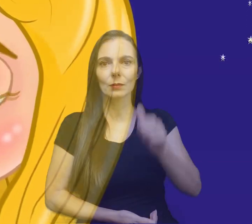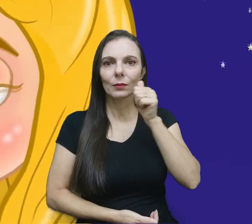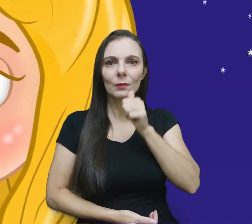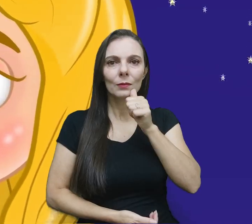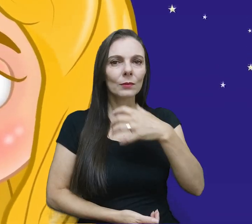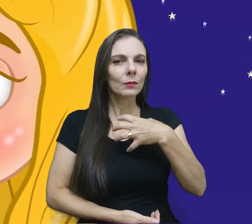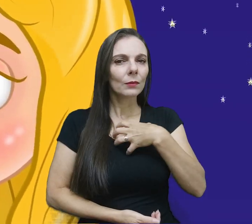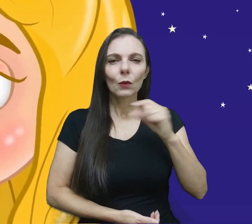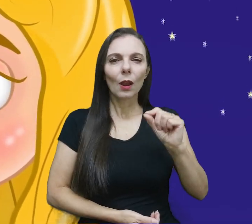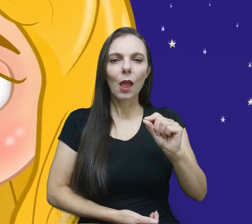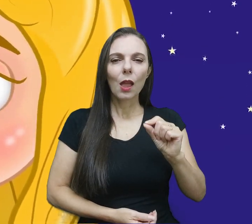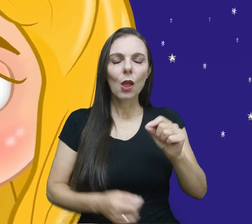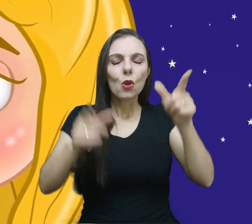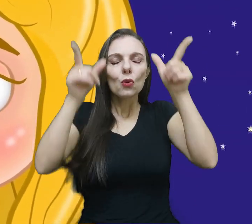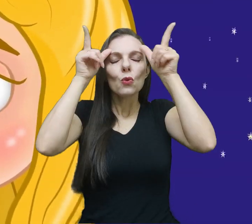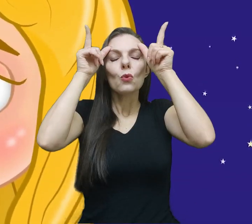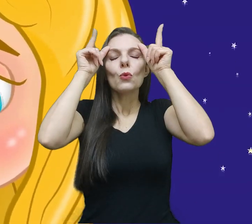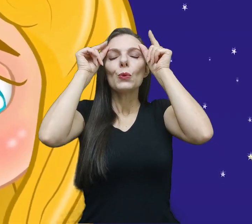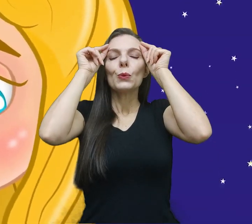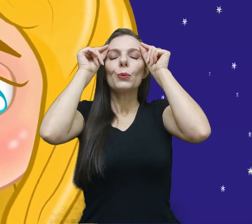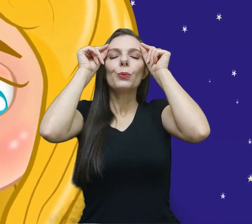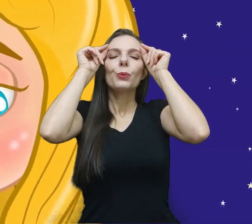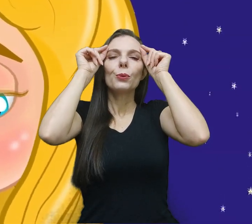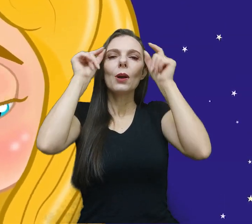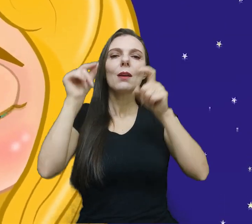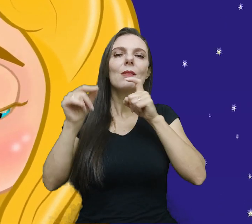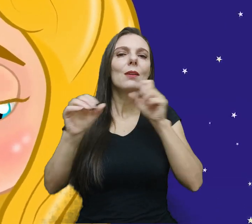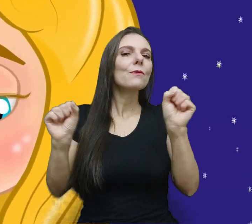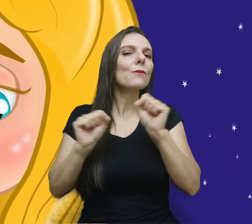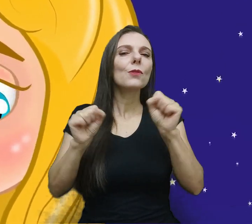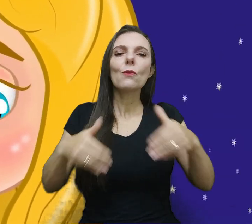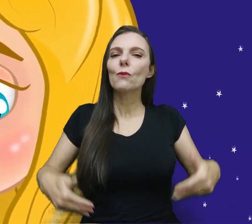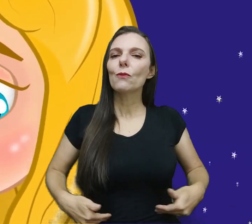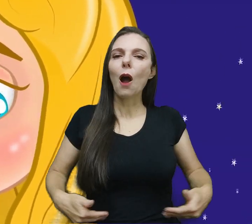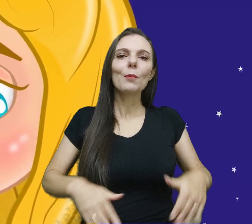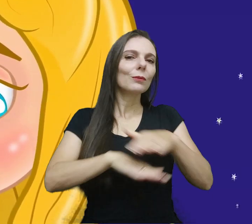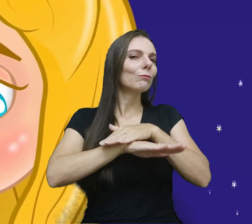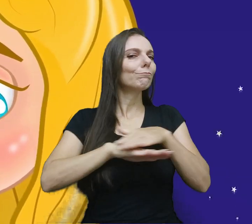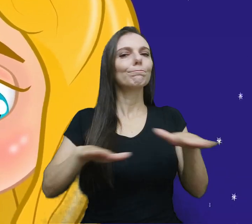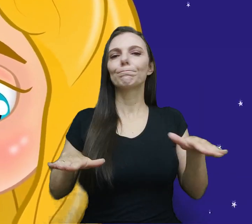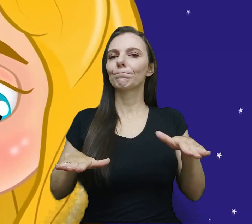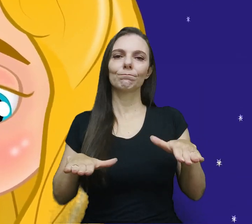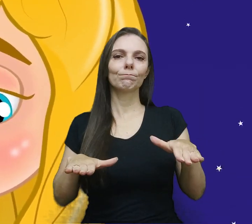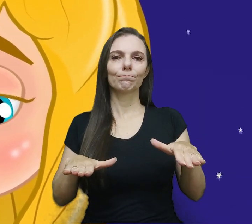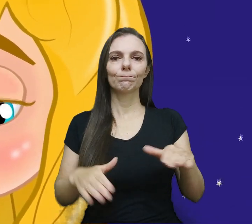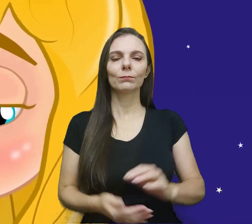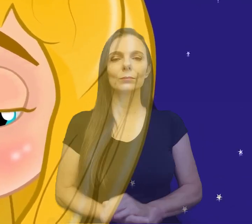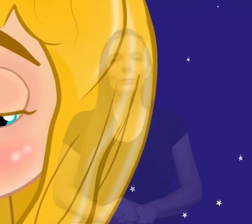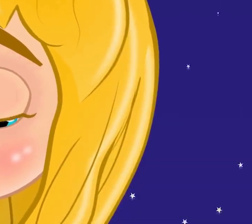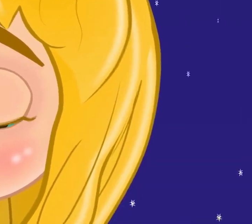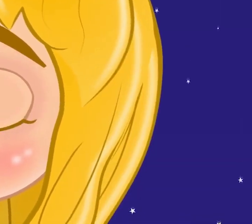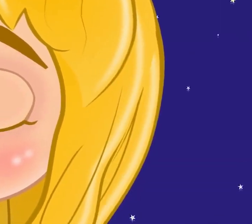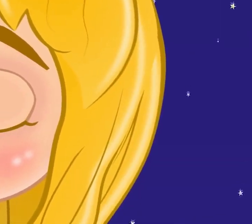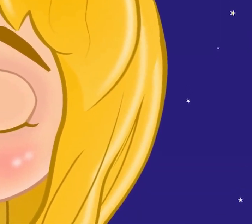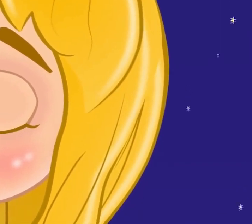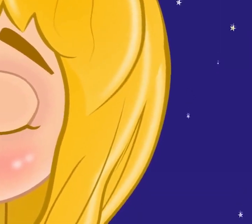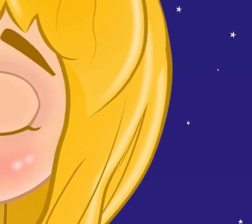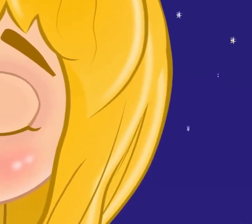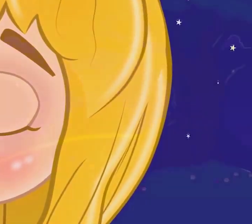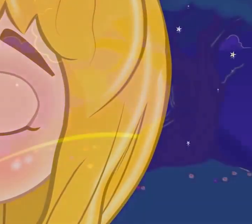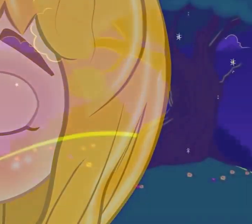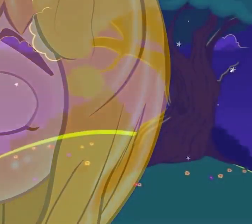A menina sentiu um súbito alívio. Não havia mais frio ou fome.